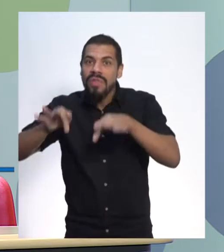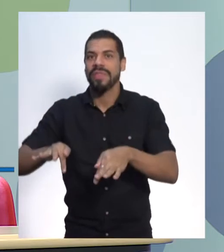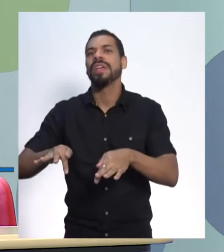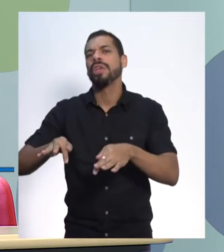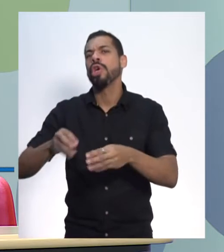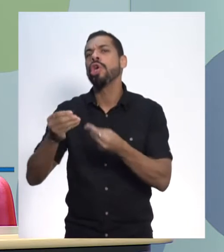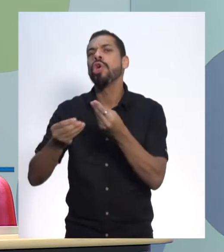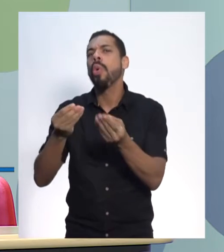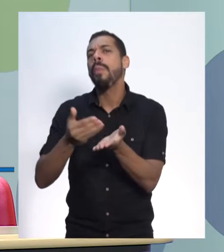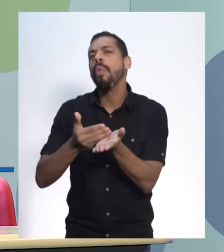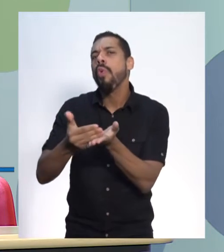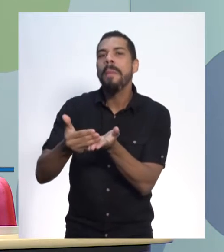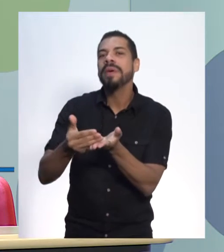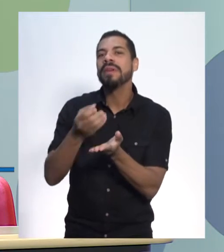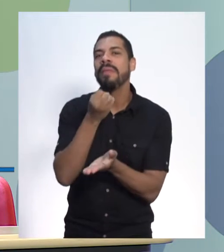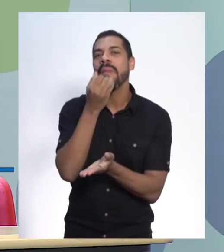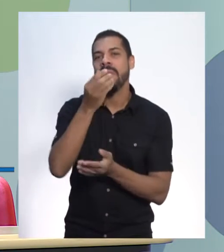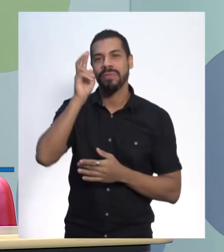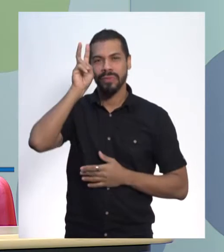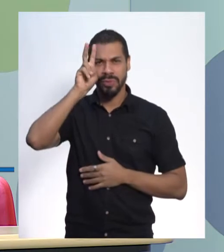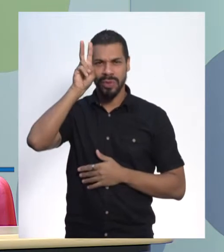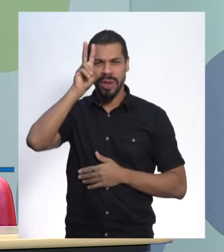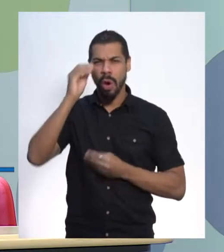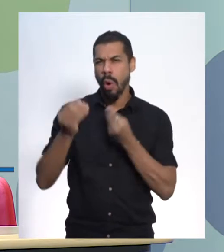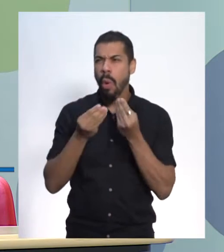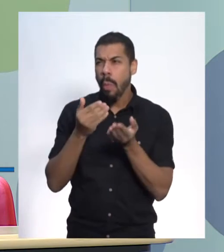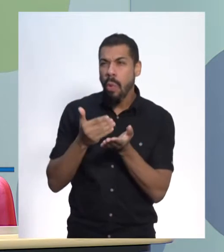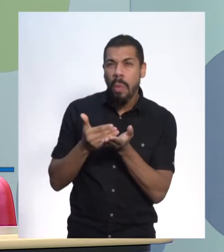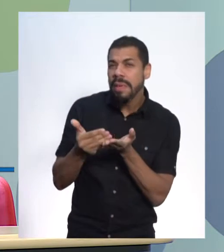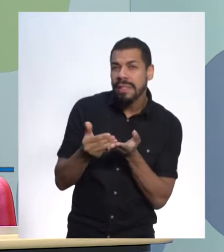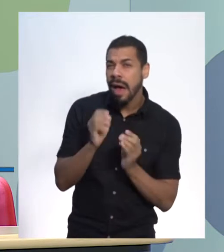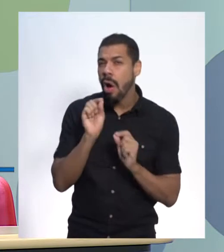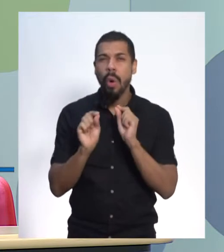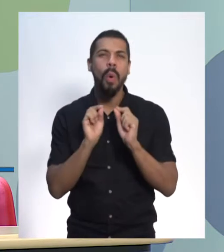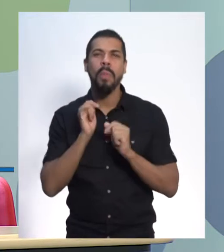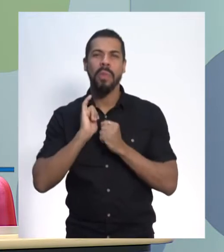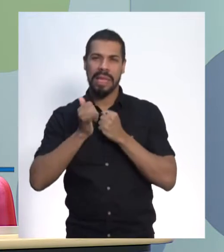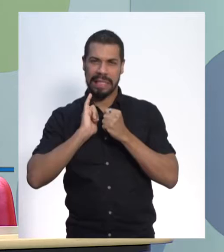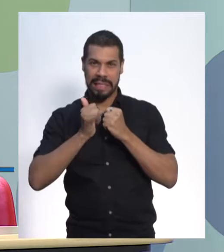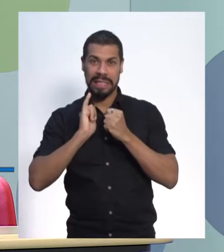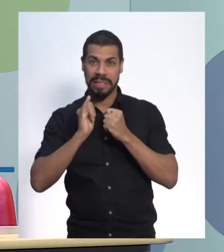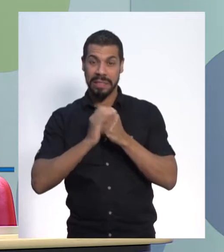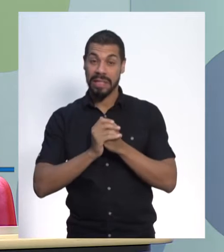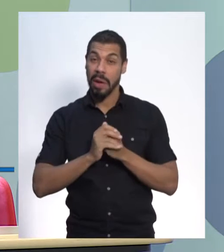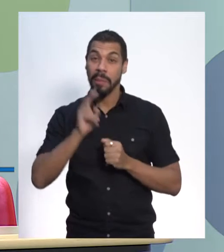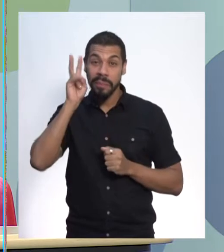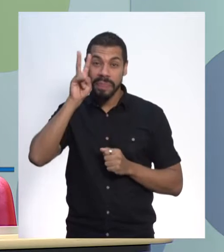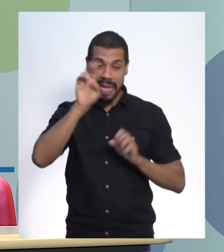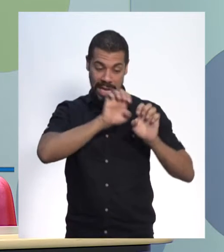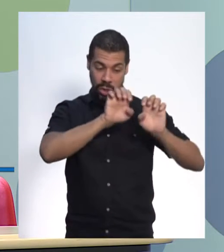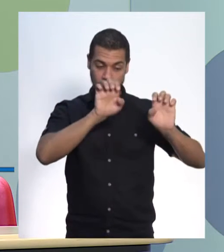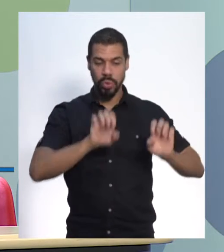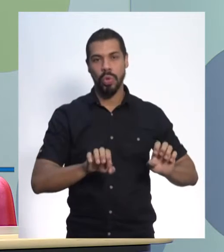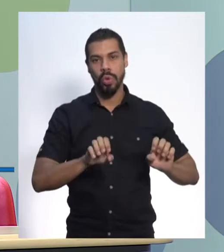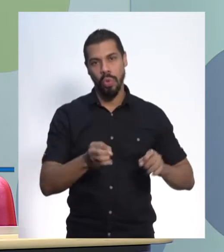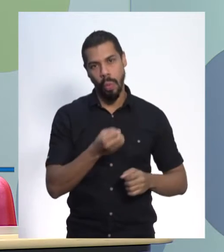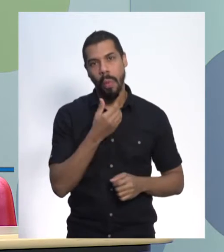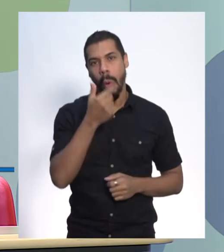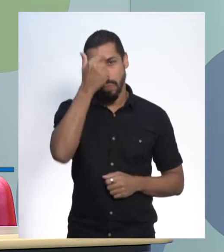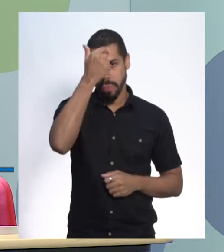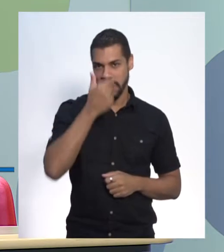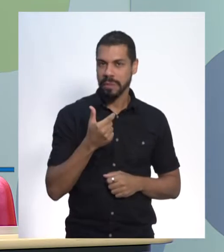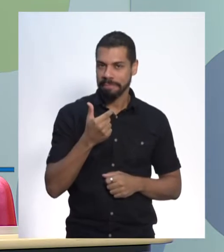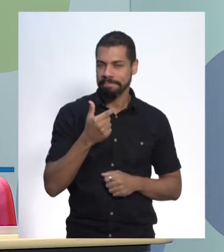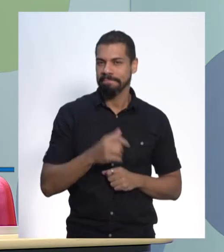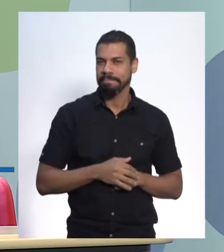como começar uma boa história. Como é que eu devo iniciar essa minha boa história? Então, eu inicio estruturando primeiramente um bom personagem. Eu